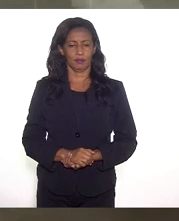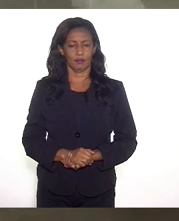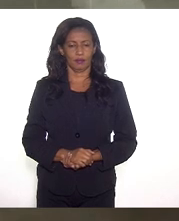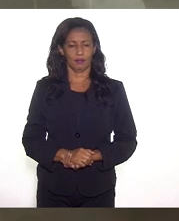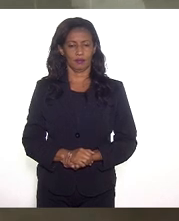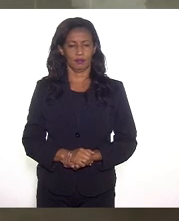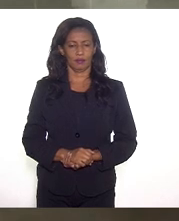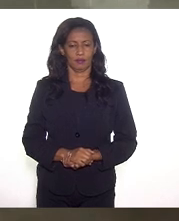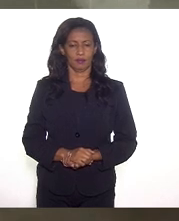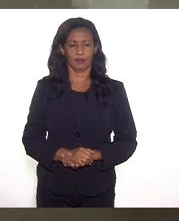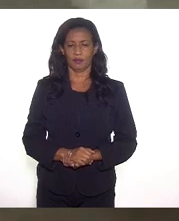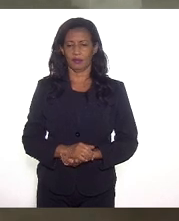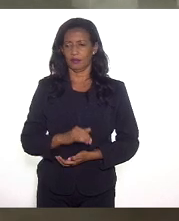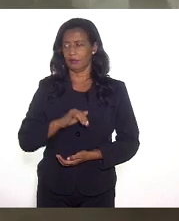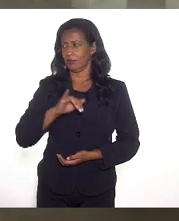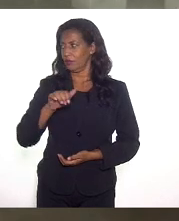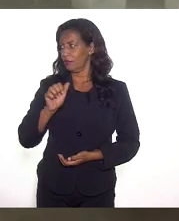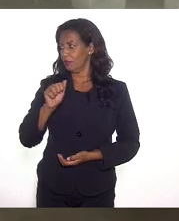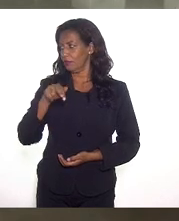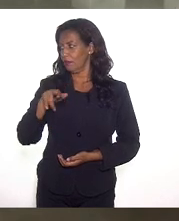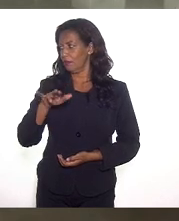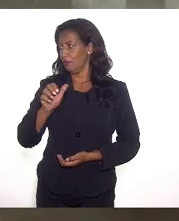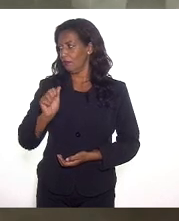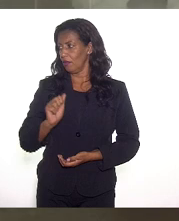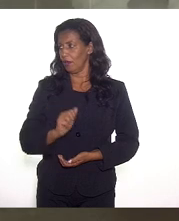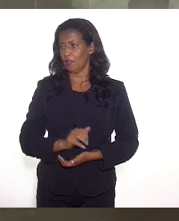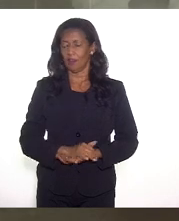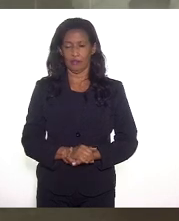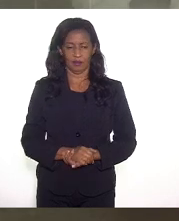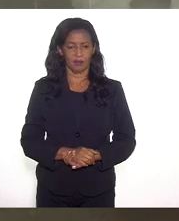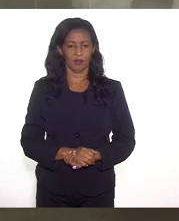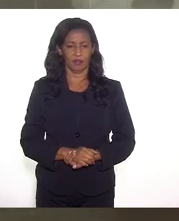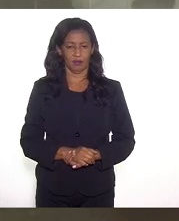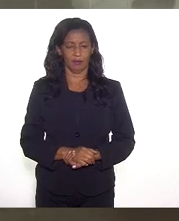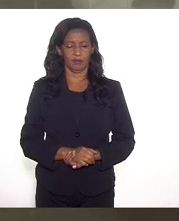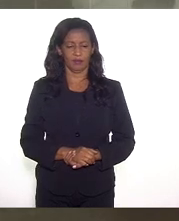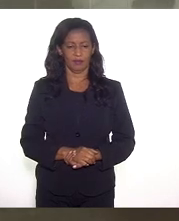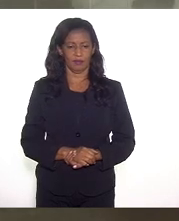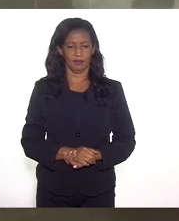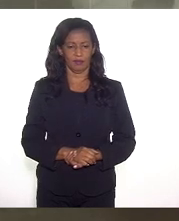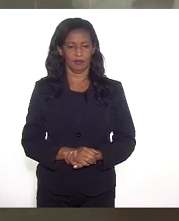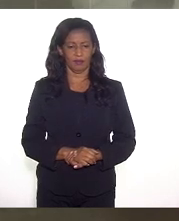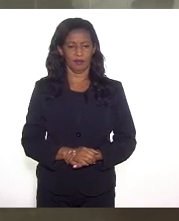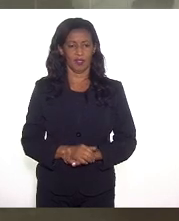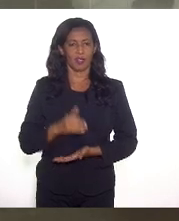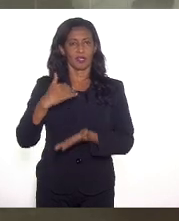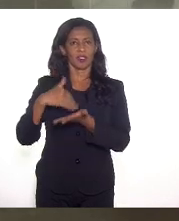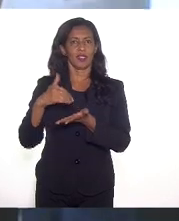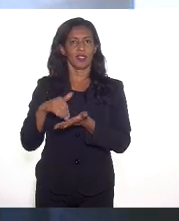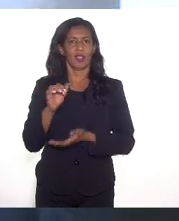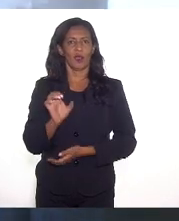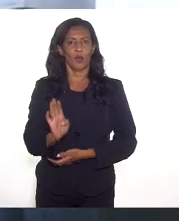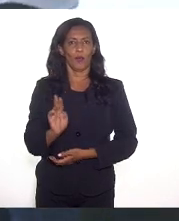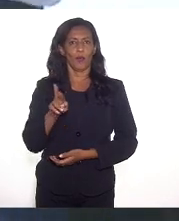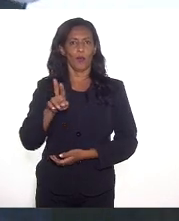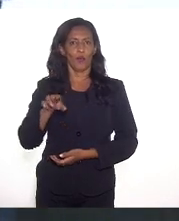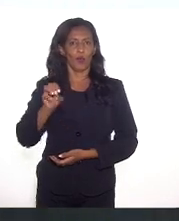Janiara Iara Silva Monteiro irá receber o secretário Bruno Dauari.